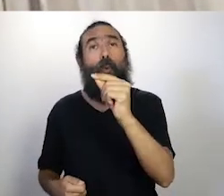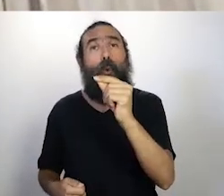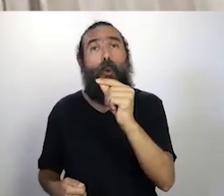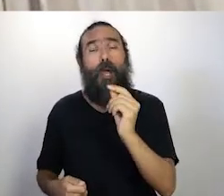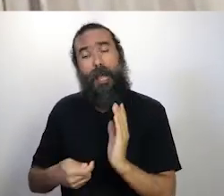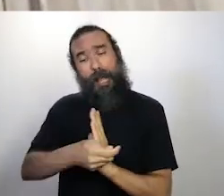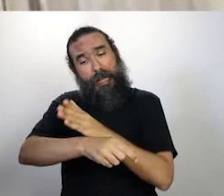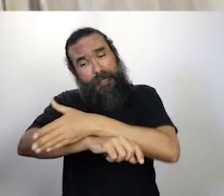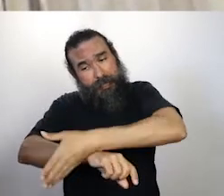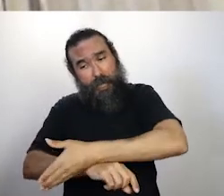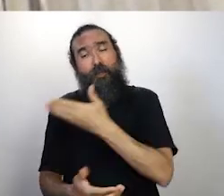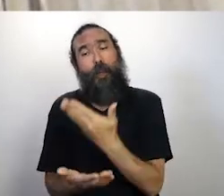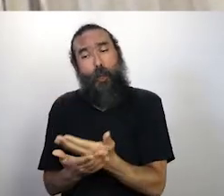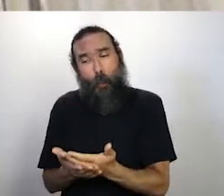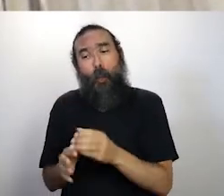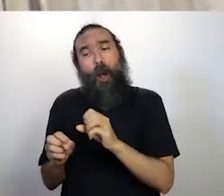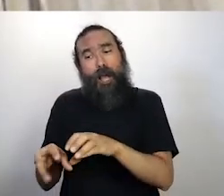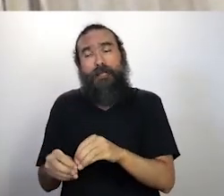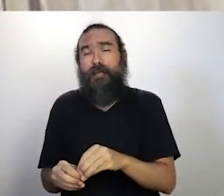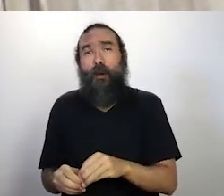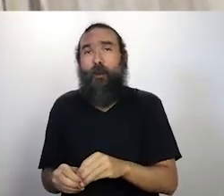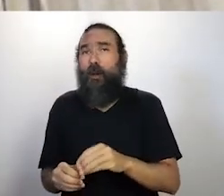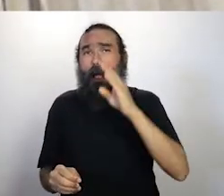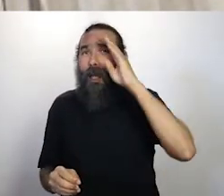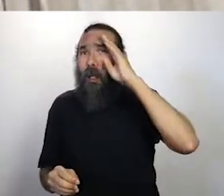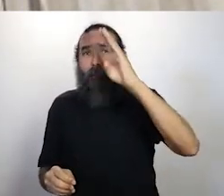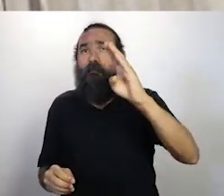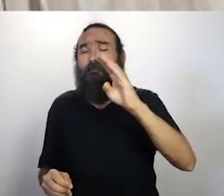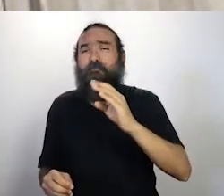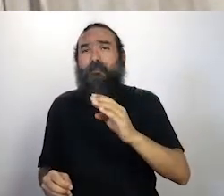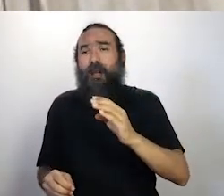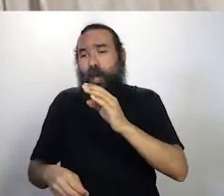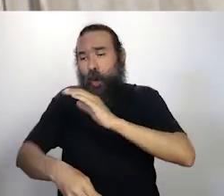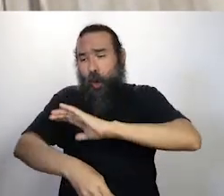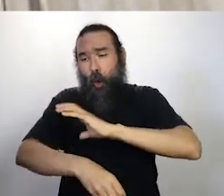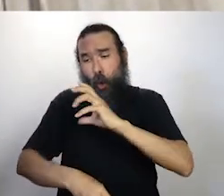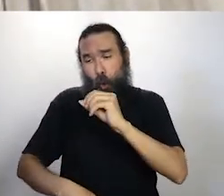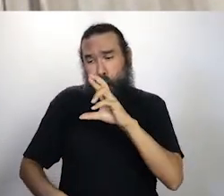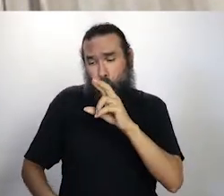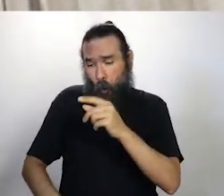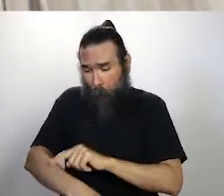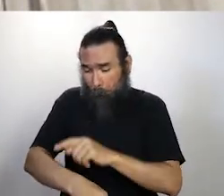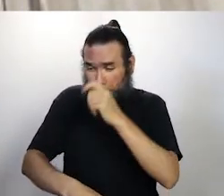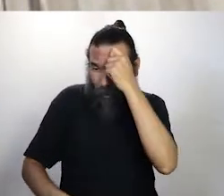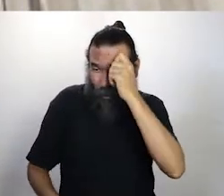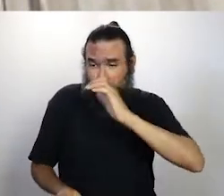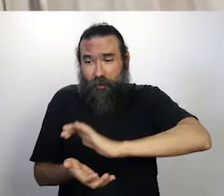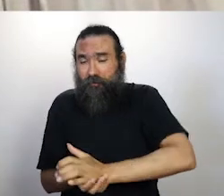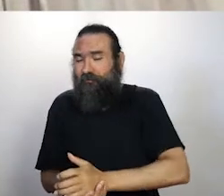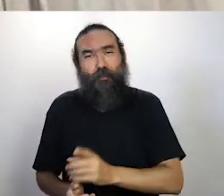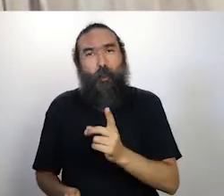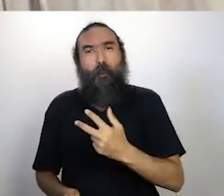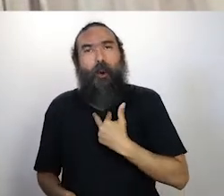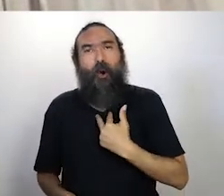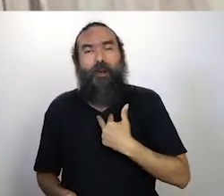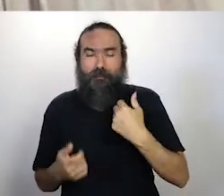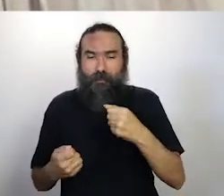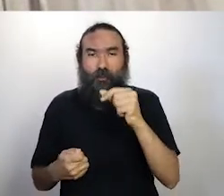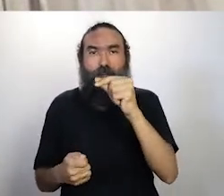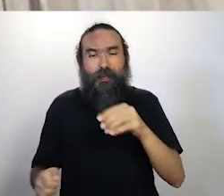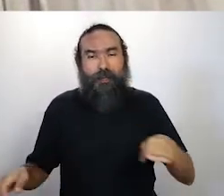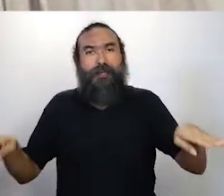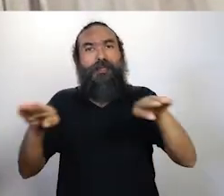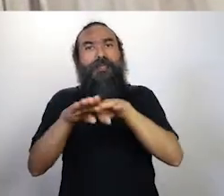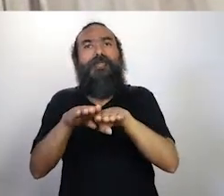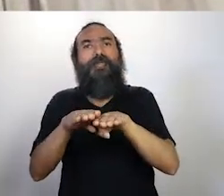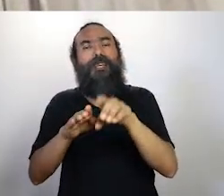qual é a minha cor, de qual é a minha crença, daquilo que eu quero ou não quero acreditar. É um direito que eu tenho como brasileiro. Quando eu nasço